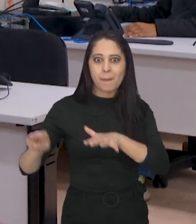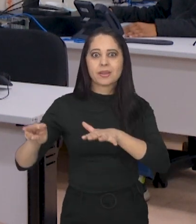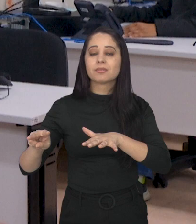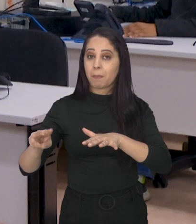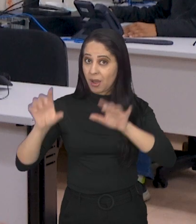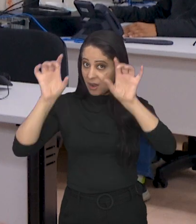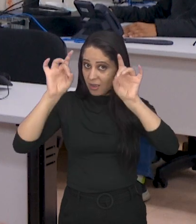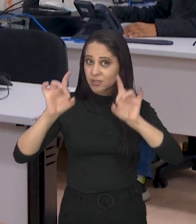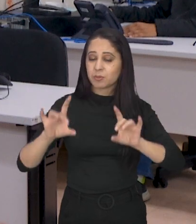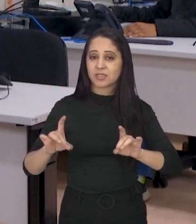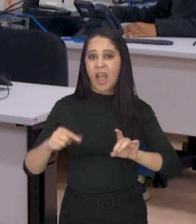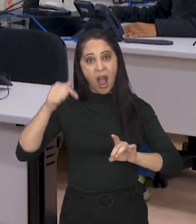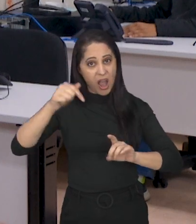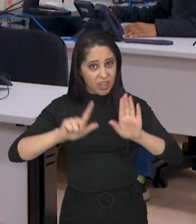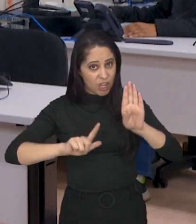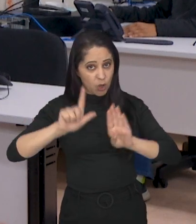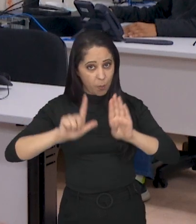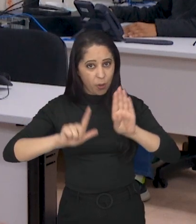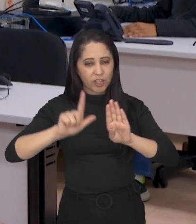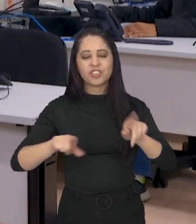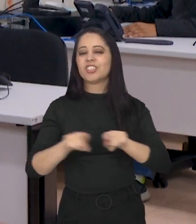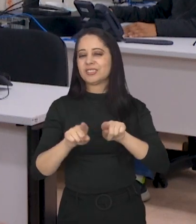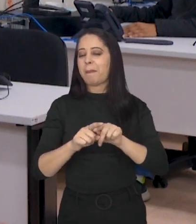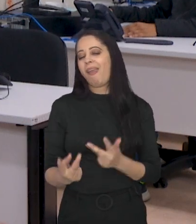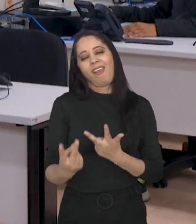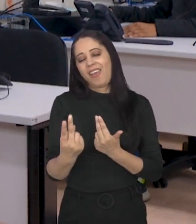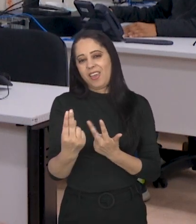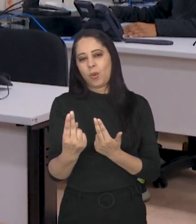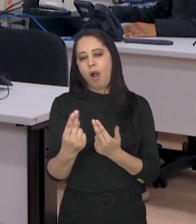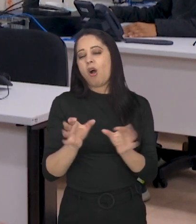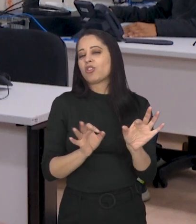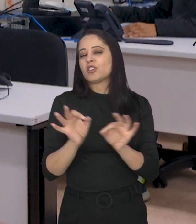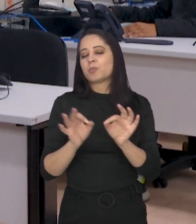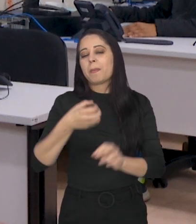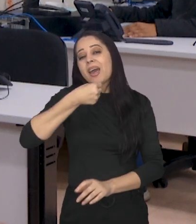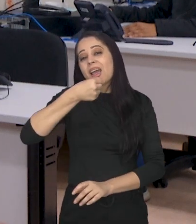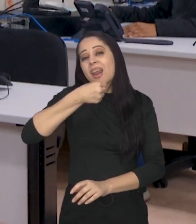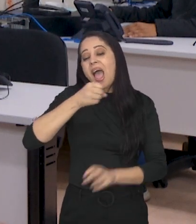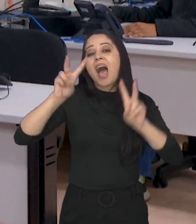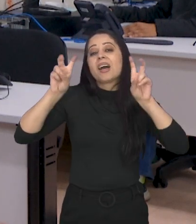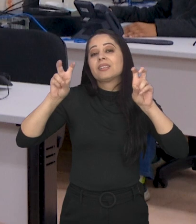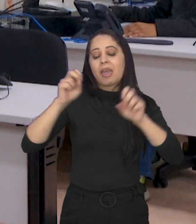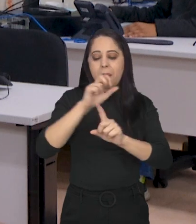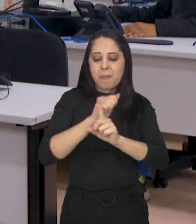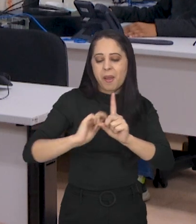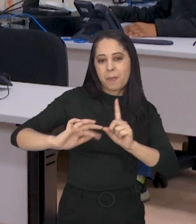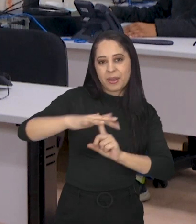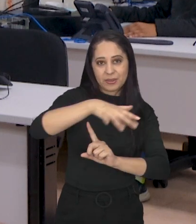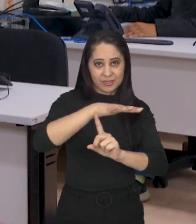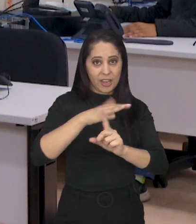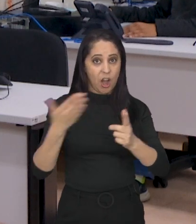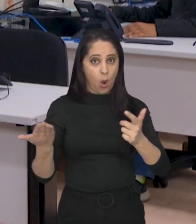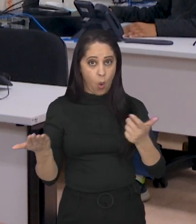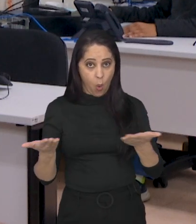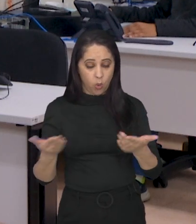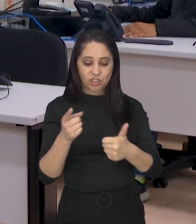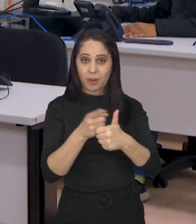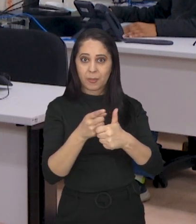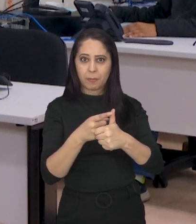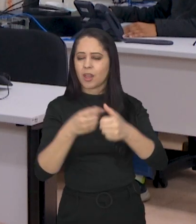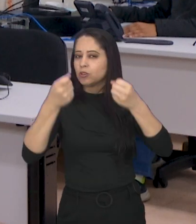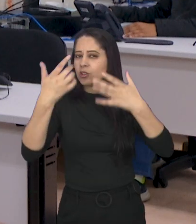de planejamento, operador de loja, operador de telemarketing e técnico de planejamento. Para se candidatar é fácil, é